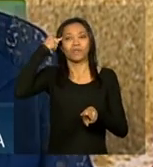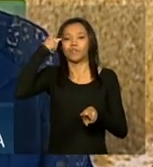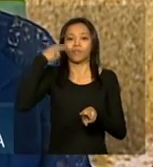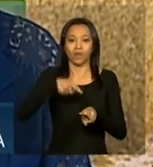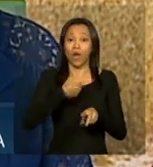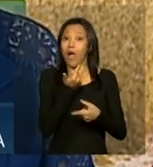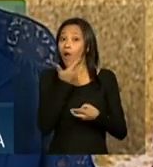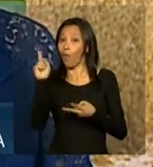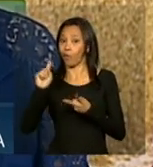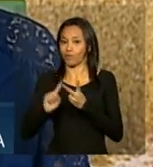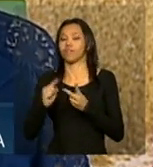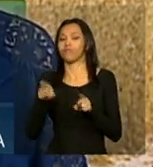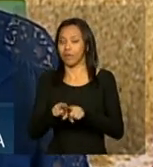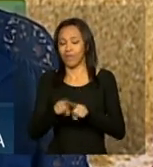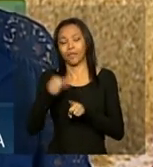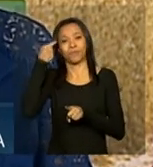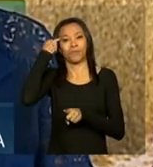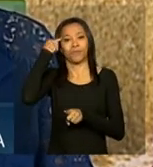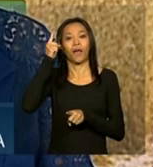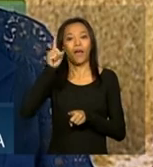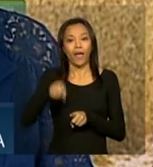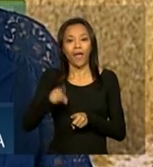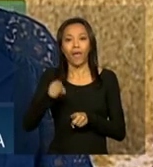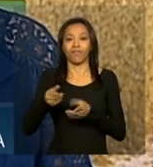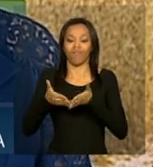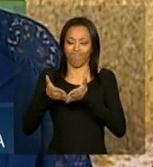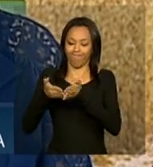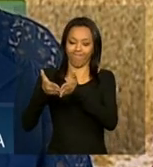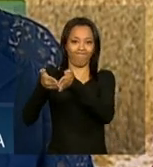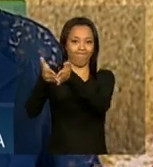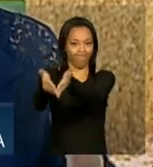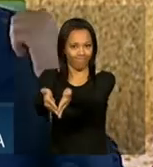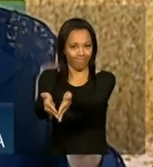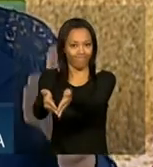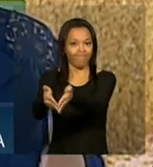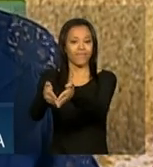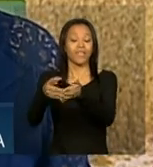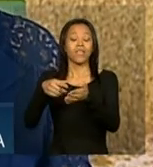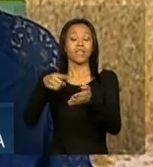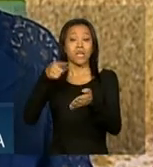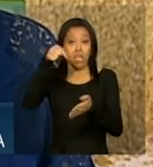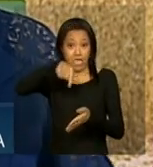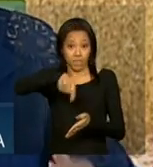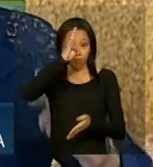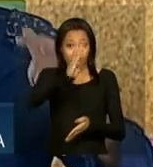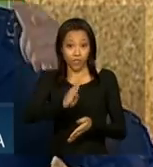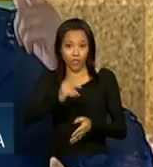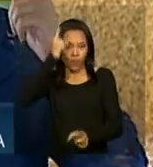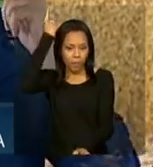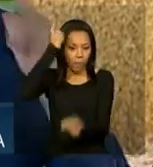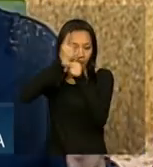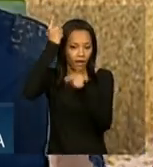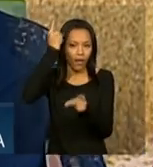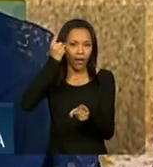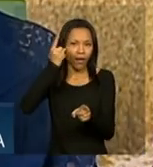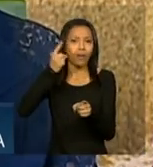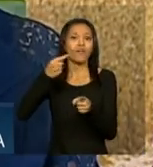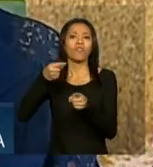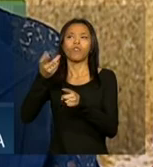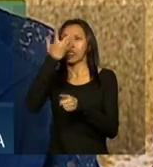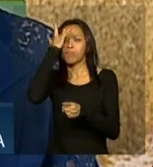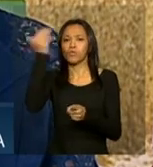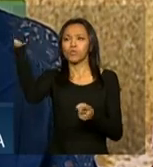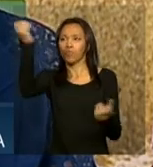outra fixação são as hidrovias. Esse país foi descoberto, foi